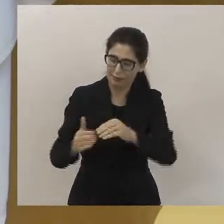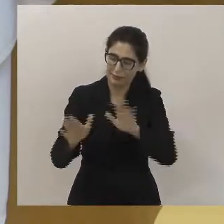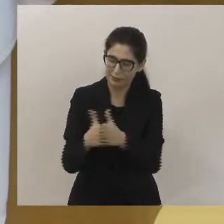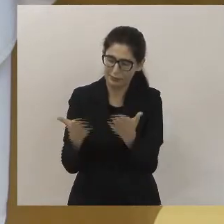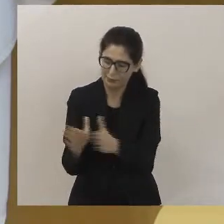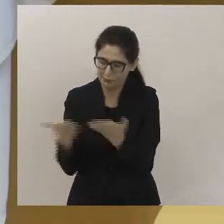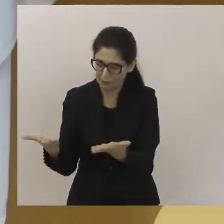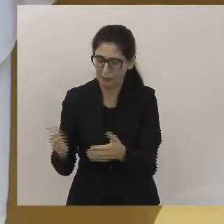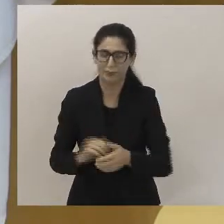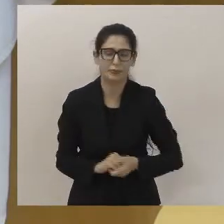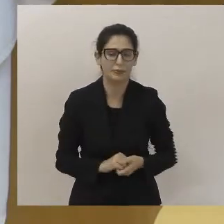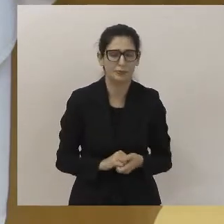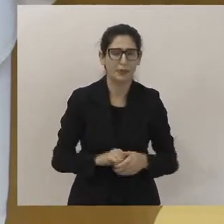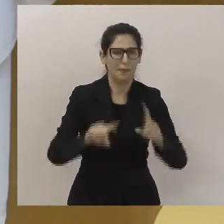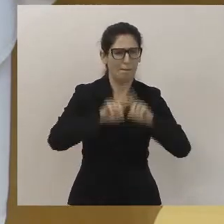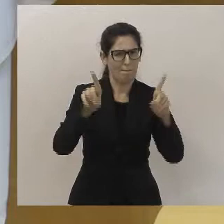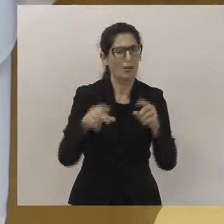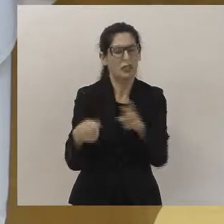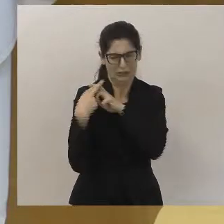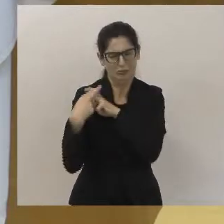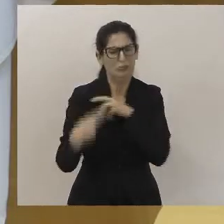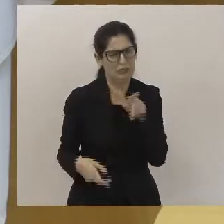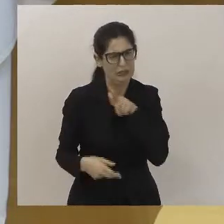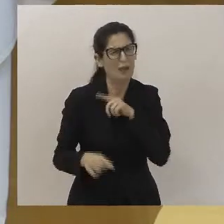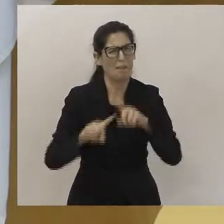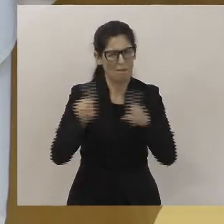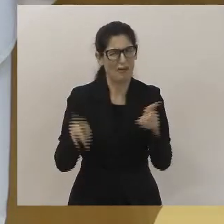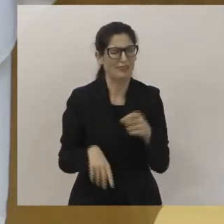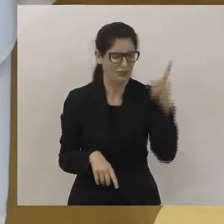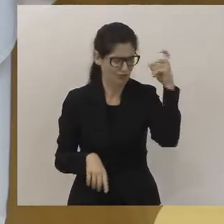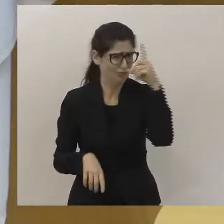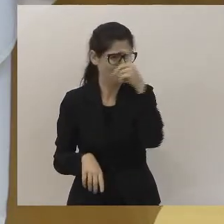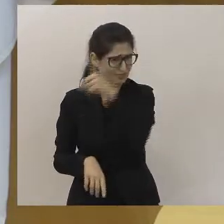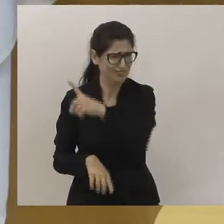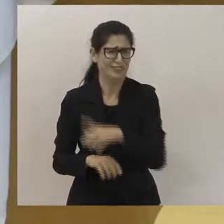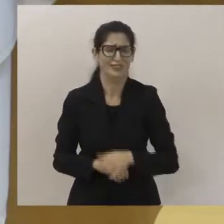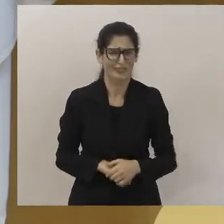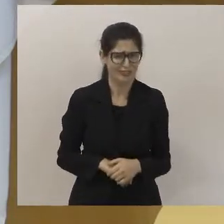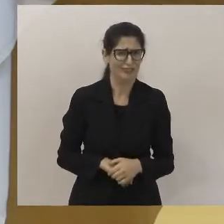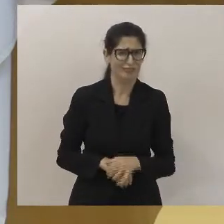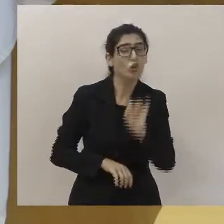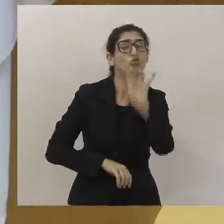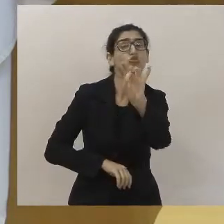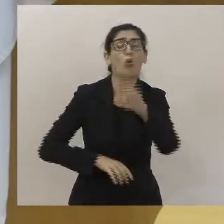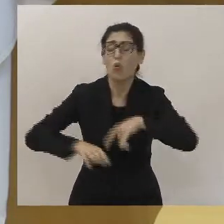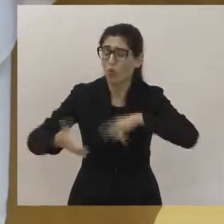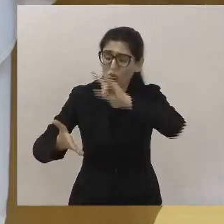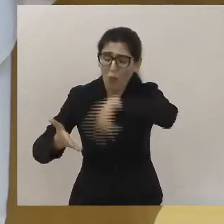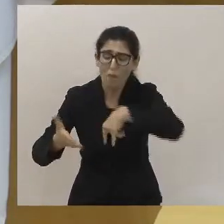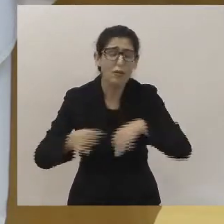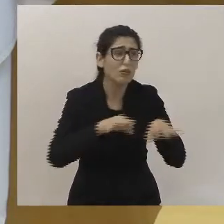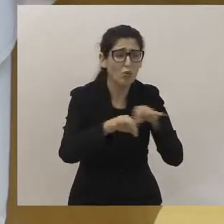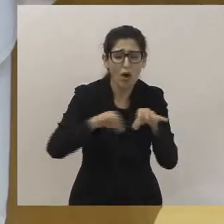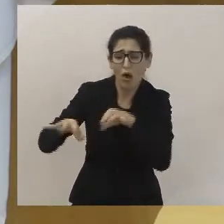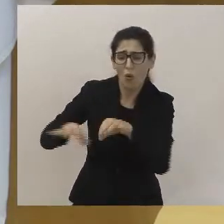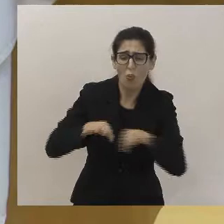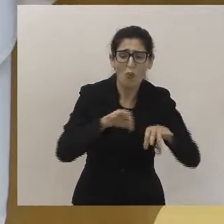que foi construída a unidade de casas há nada a fazer sua regularização é pouco